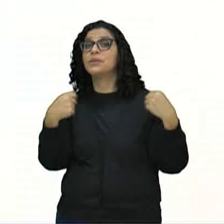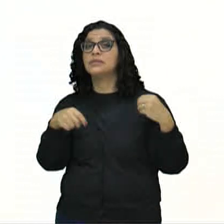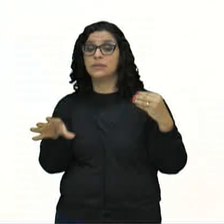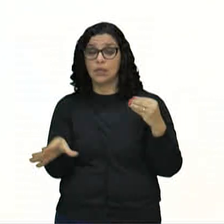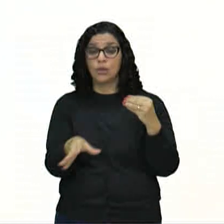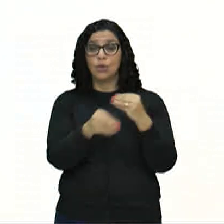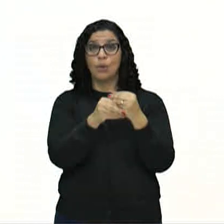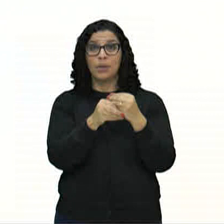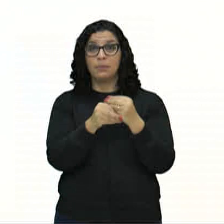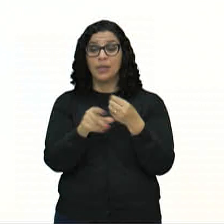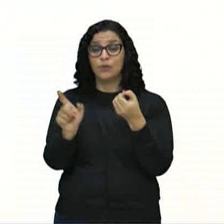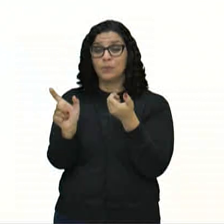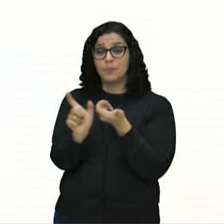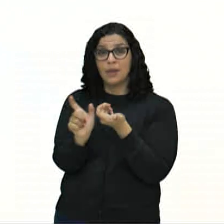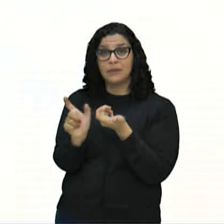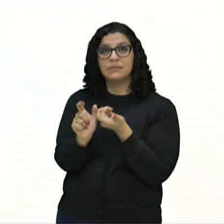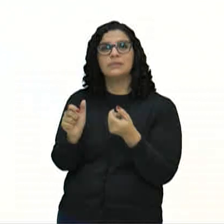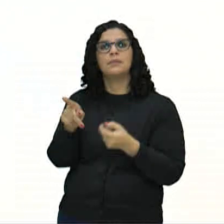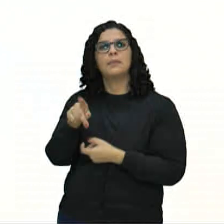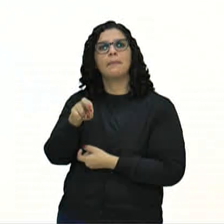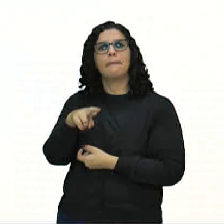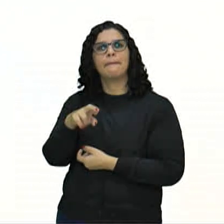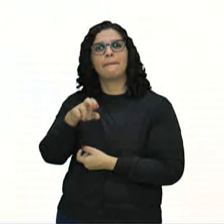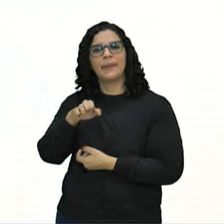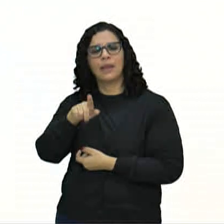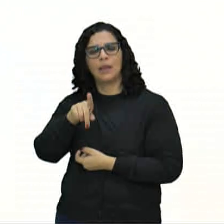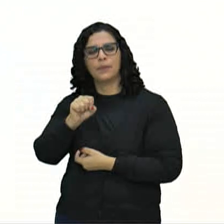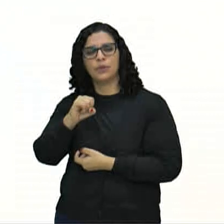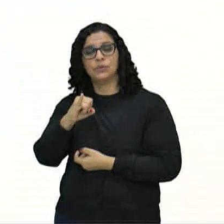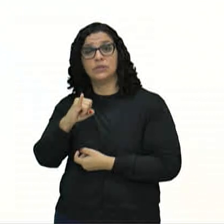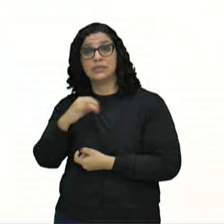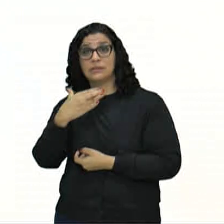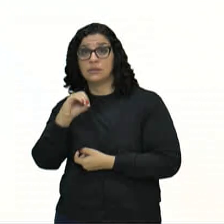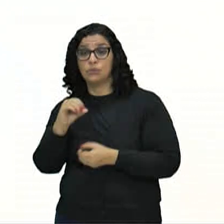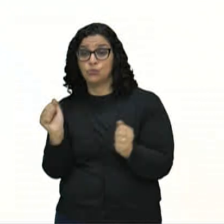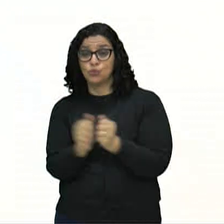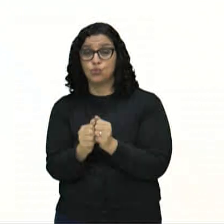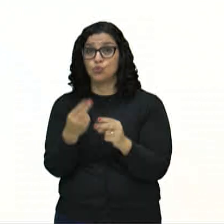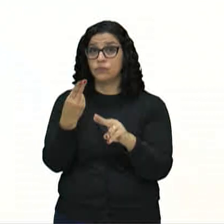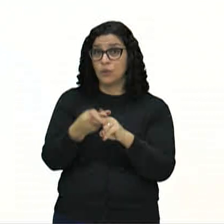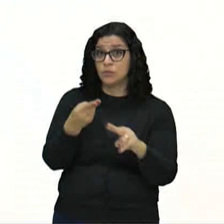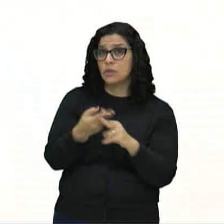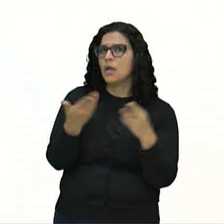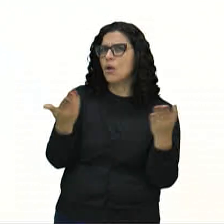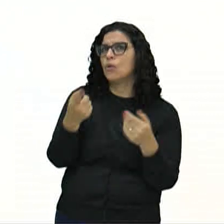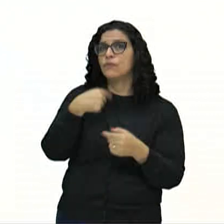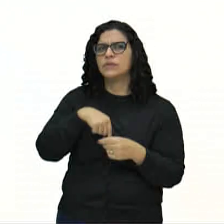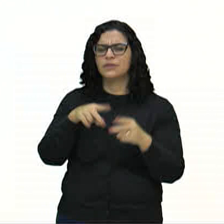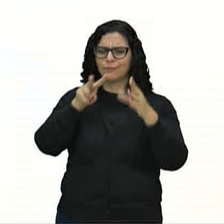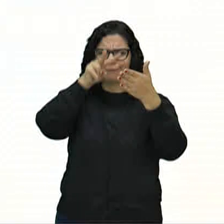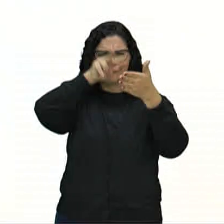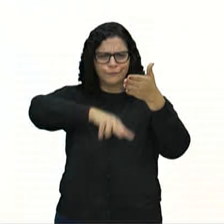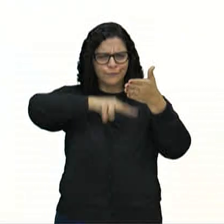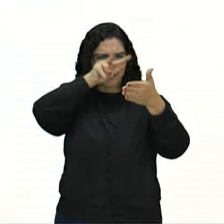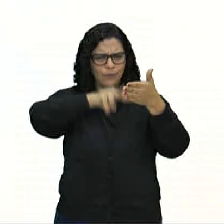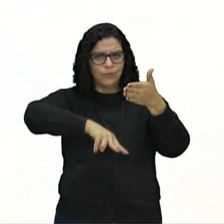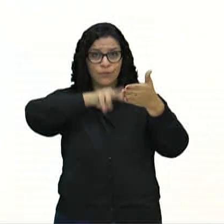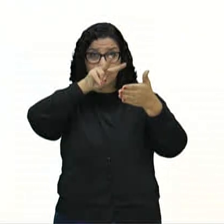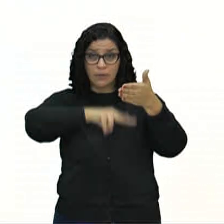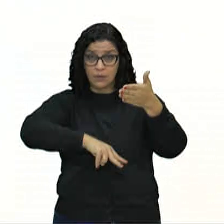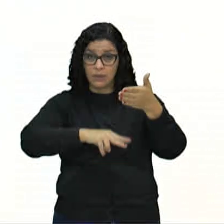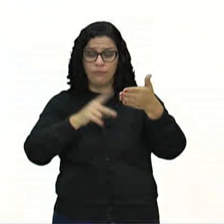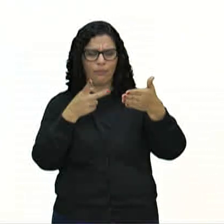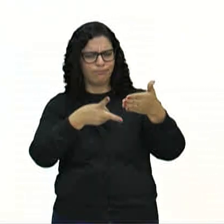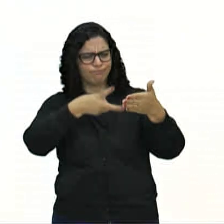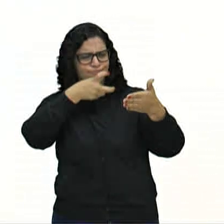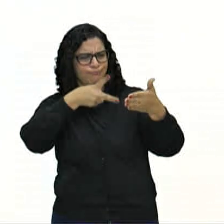pede preposição. O que vocês vão fazer nessa questão? Vocês vão observar o verbo